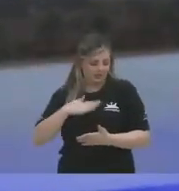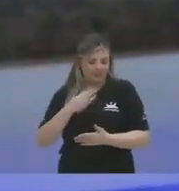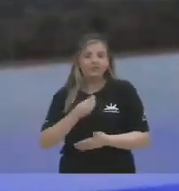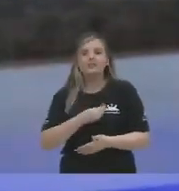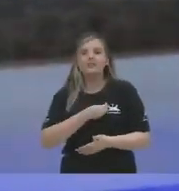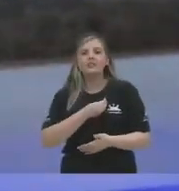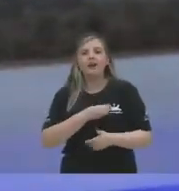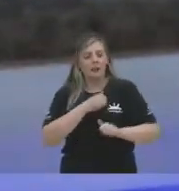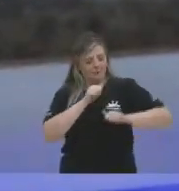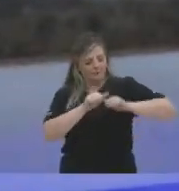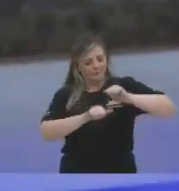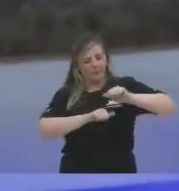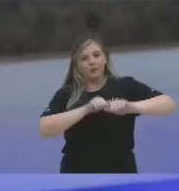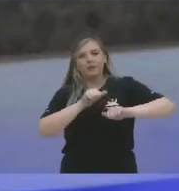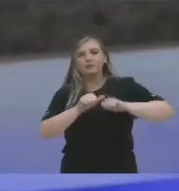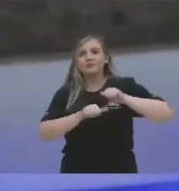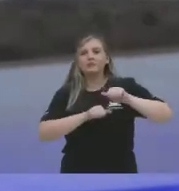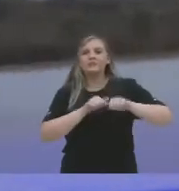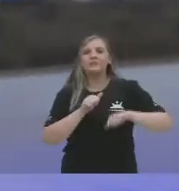vida mudará.